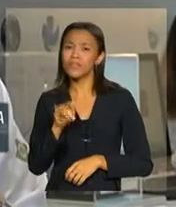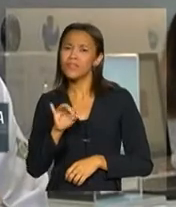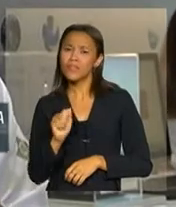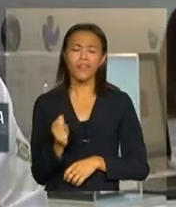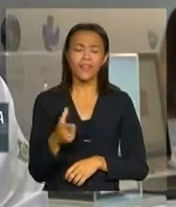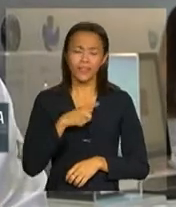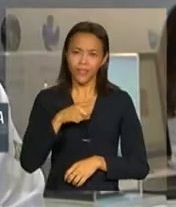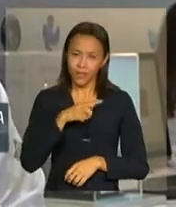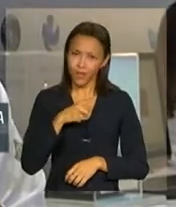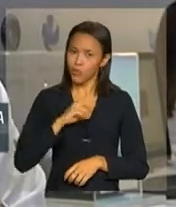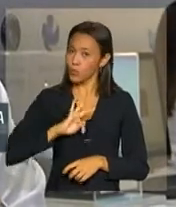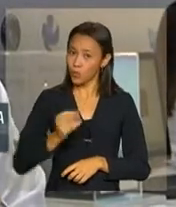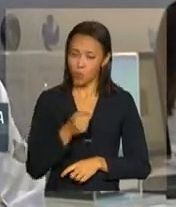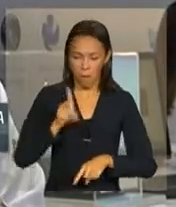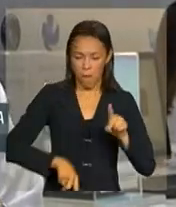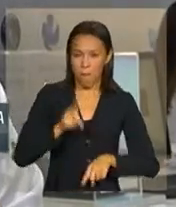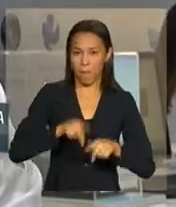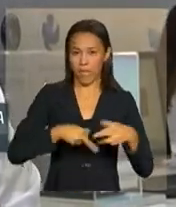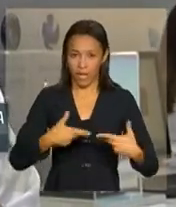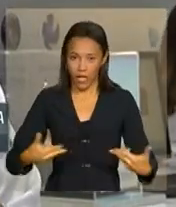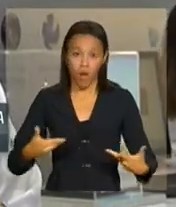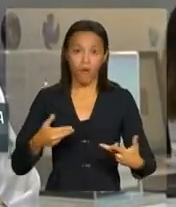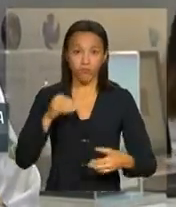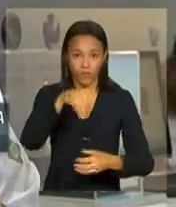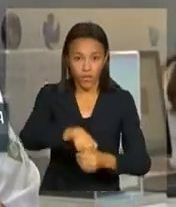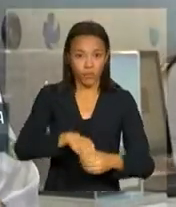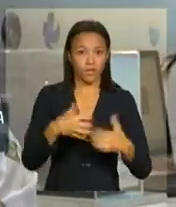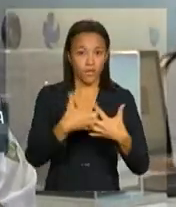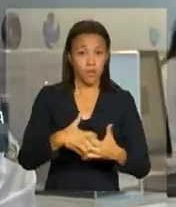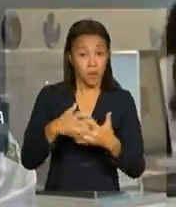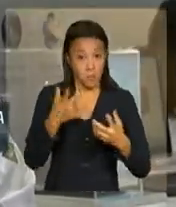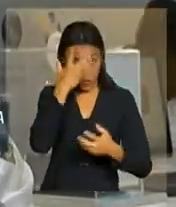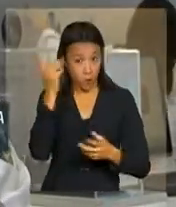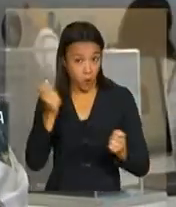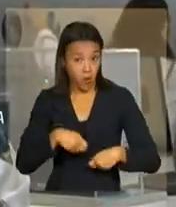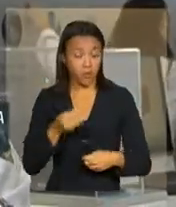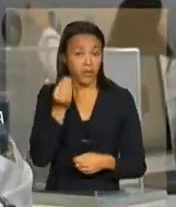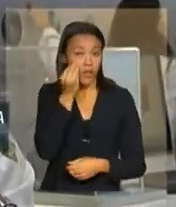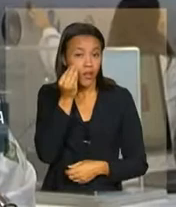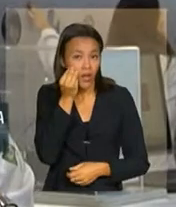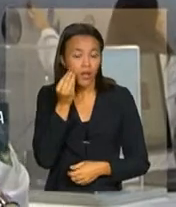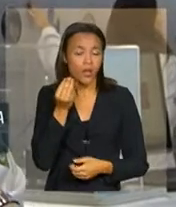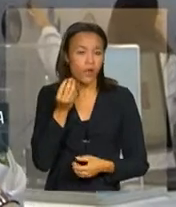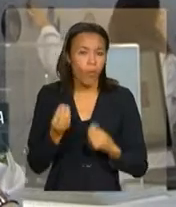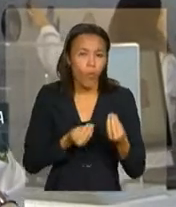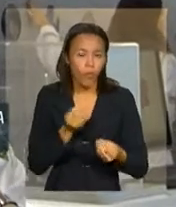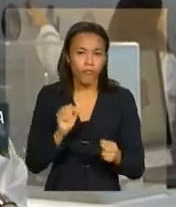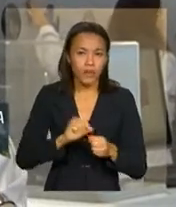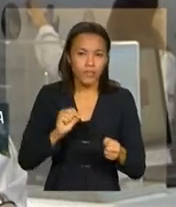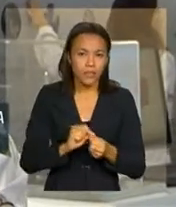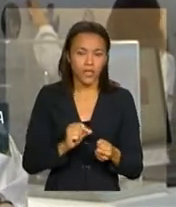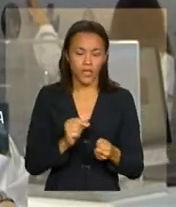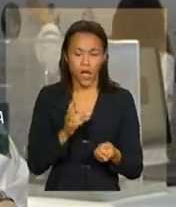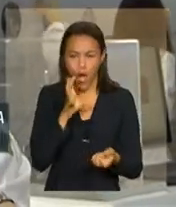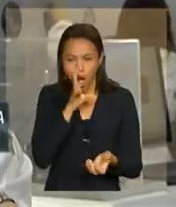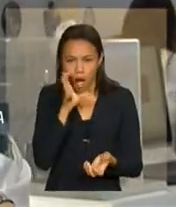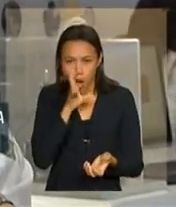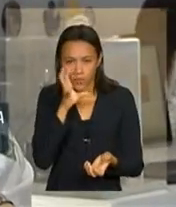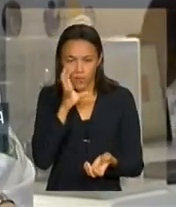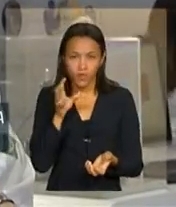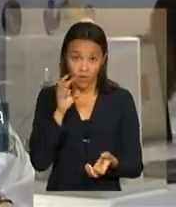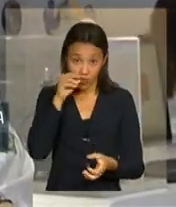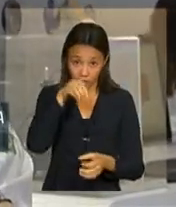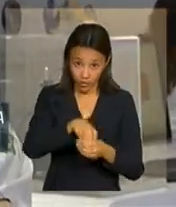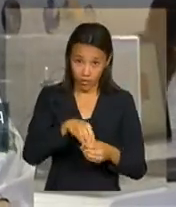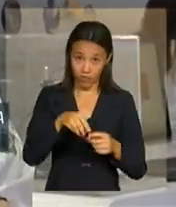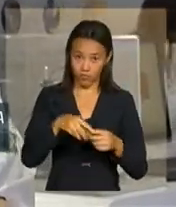estrutura de equipamentos para que esse pessoal possa desenvolver experiências, para realizar observações